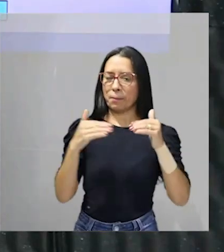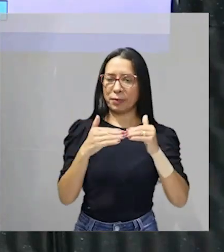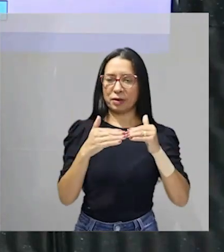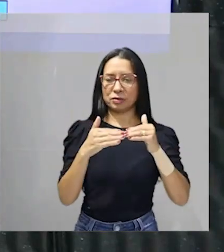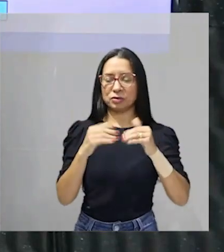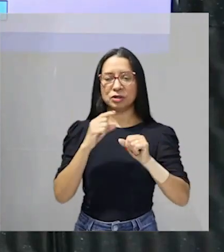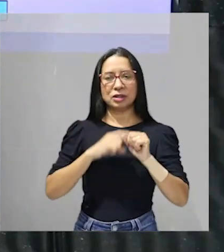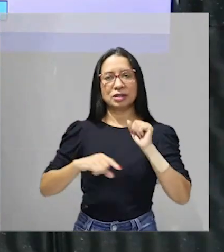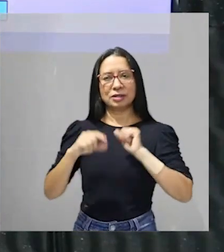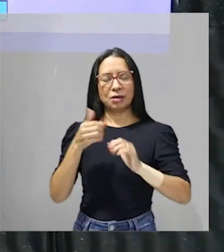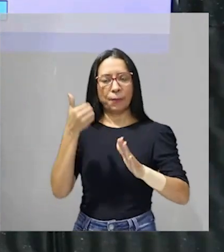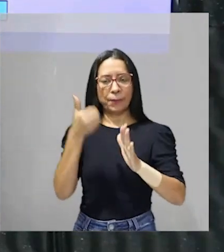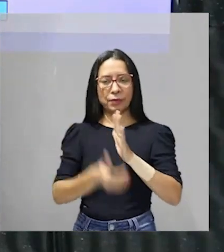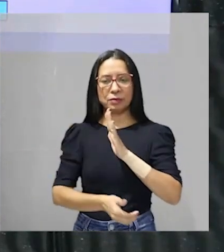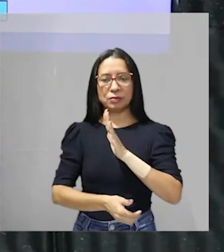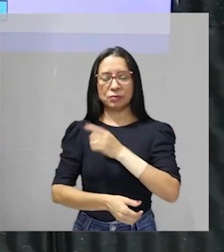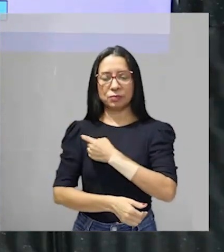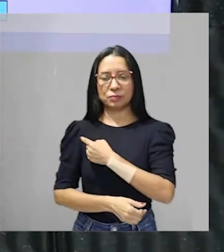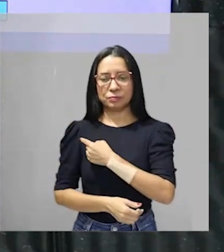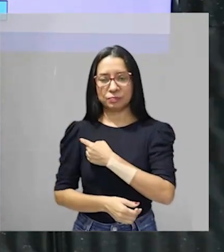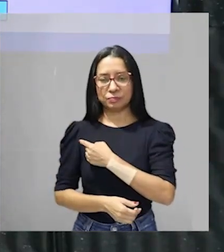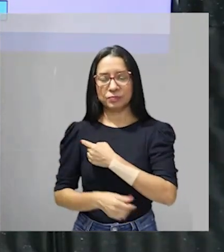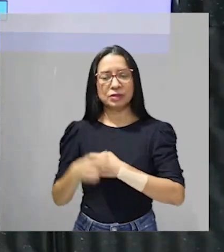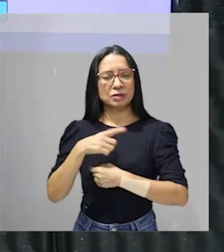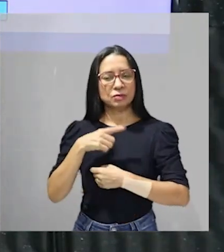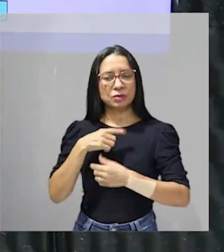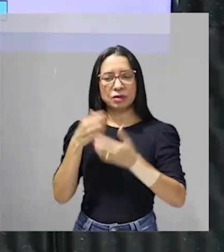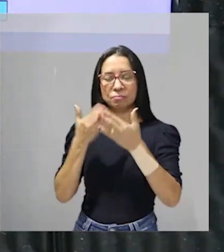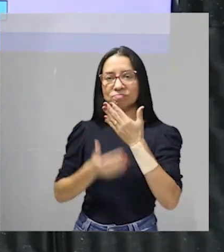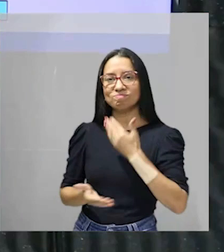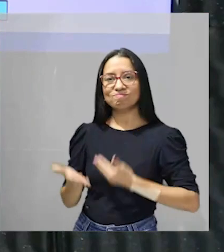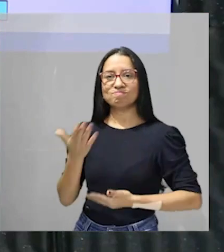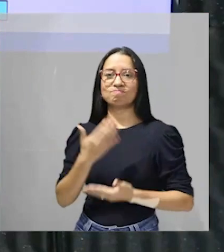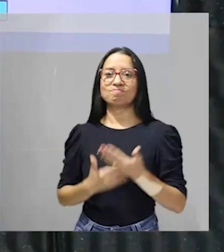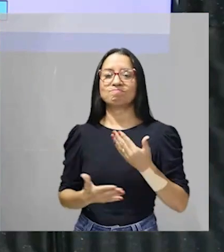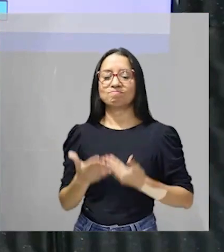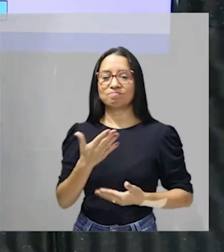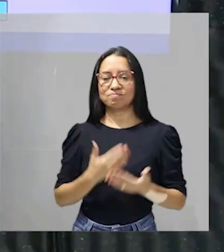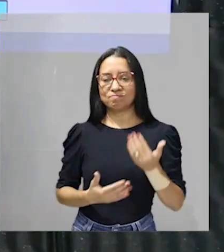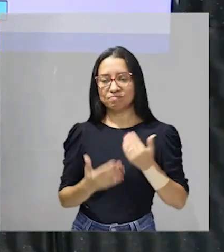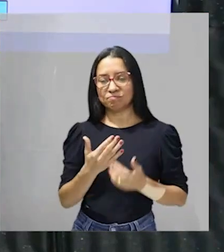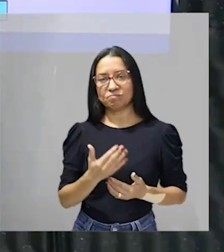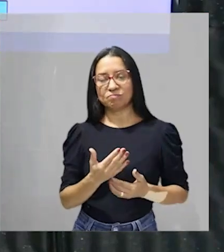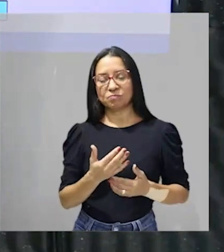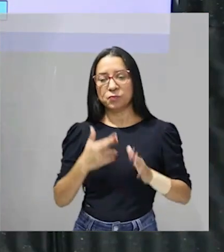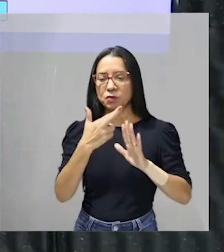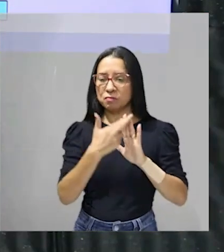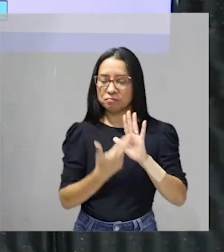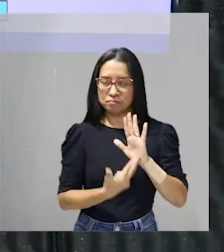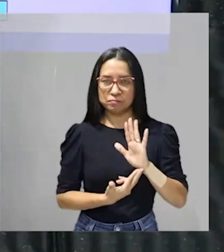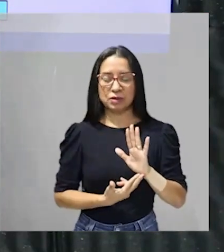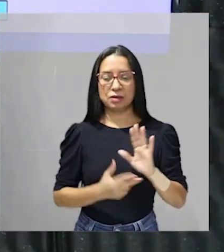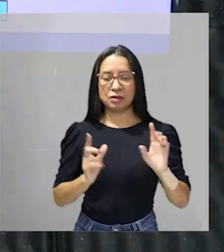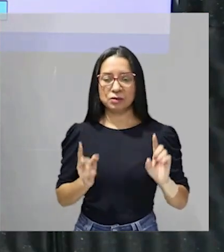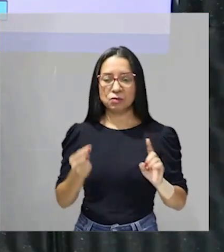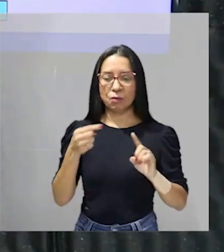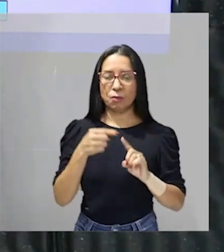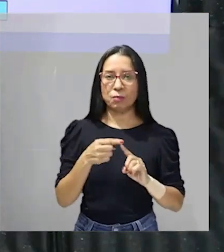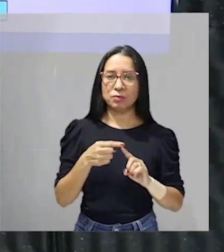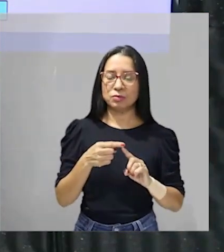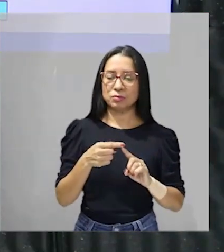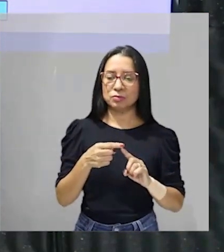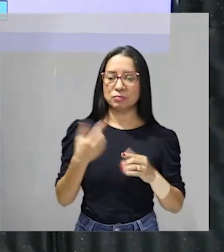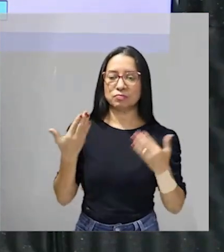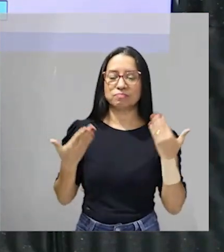existe o derrotado existe uma certa interatividade entre os participantes existe